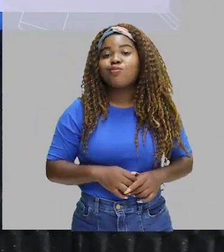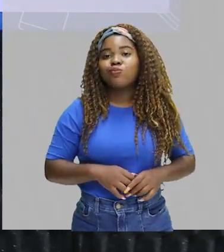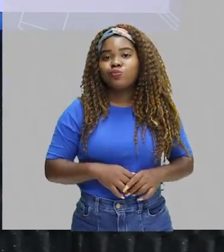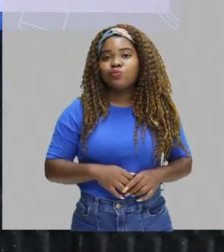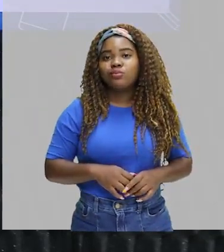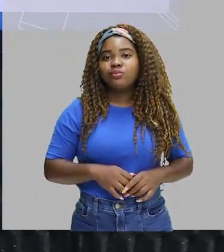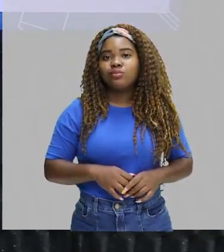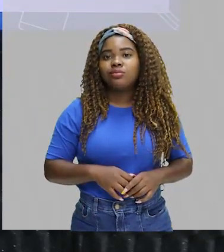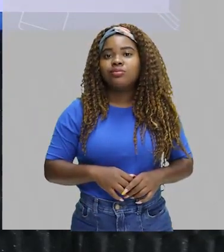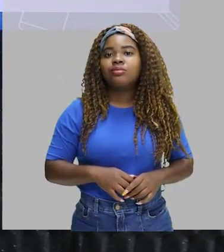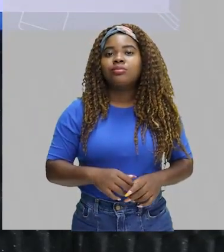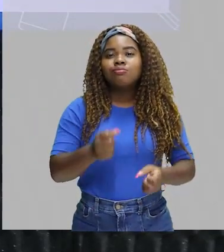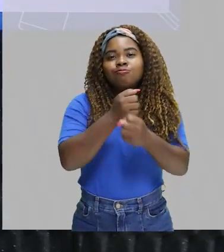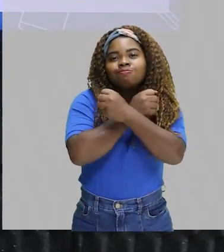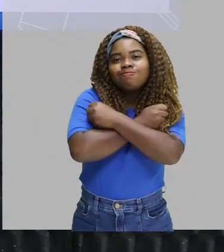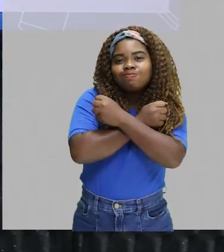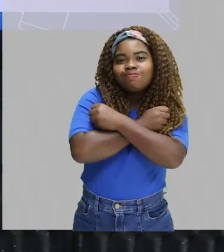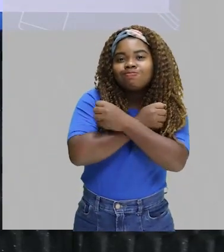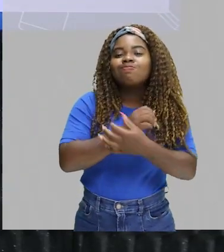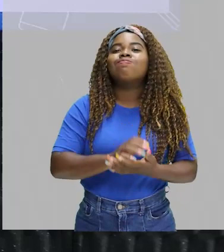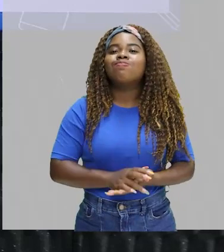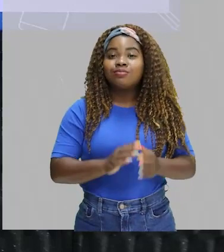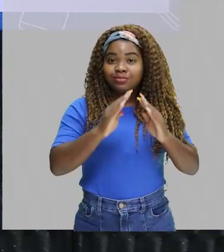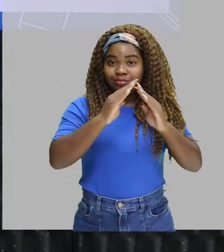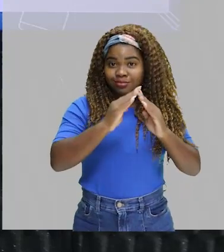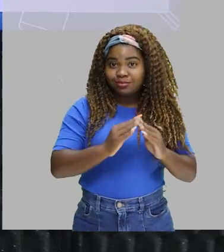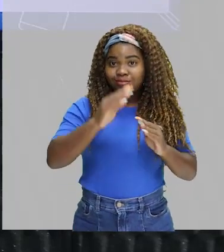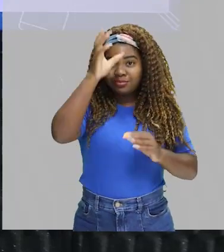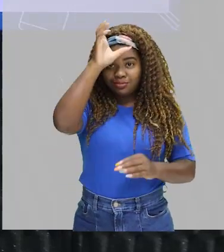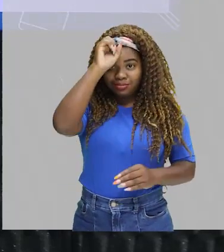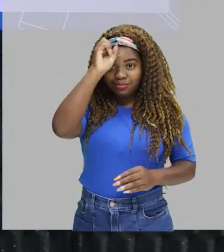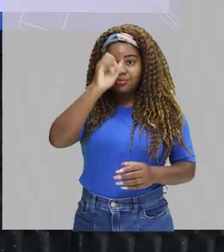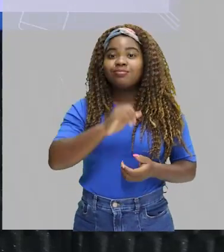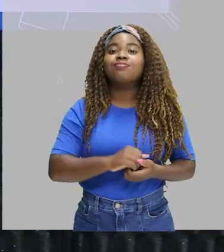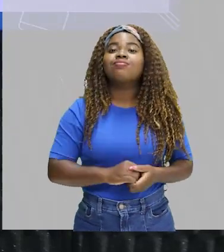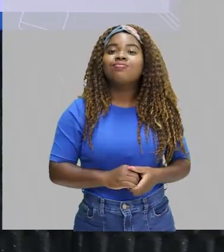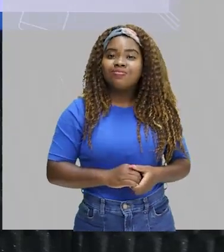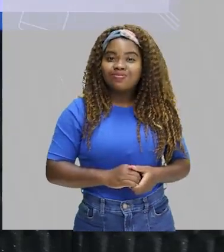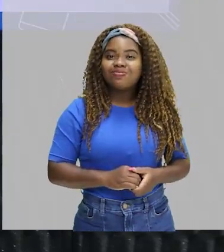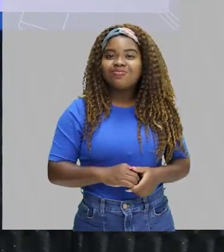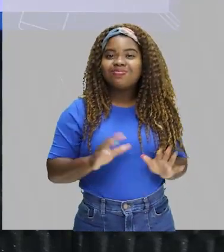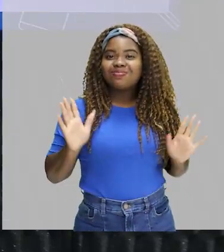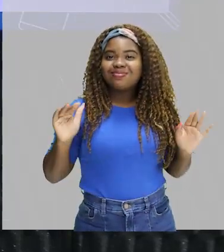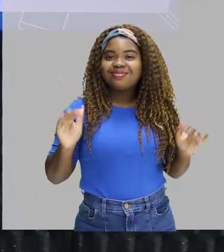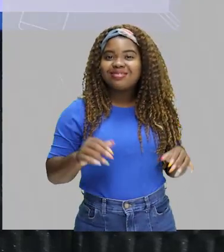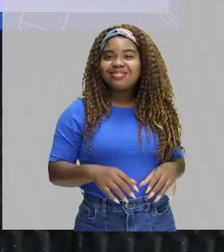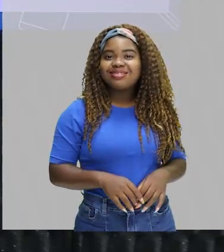resposta. Fica aqui o nosso forte abraço, fique em casa, fique conosco, mas fique estudando.